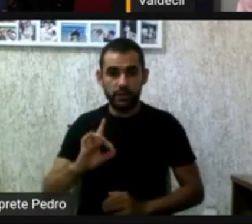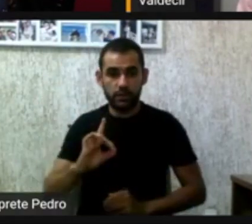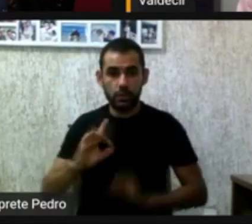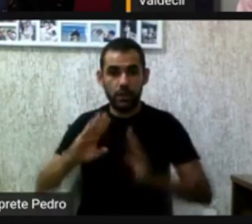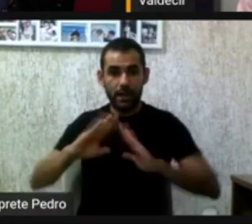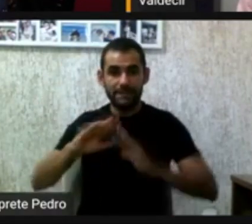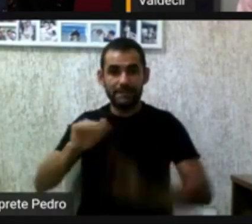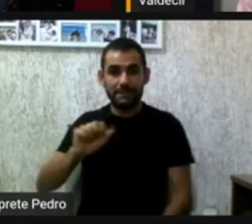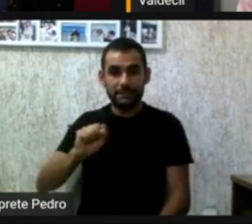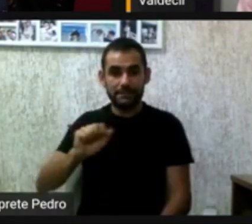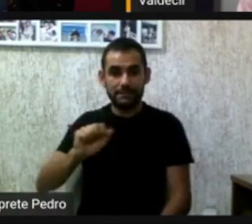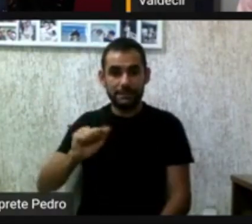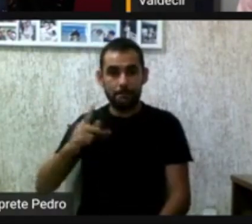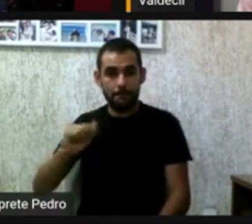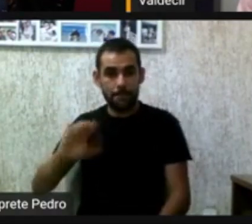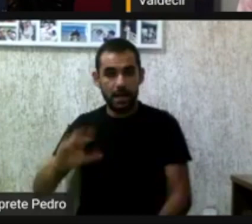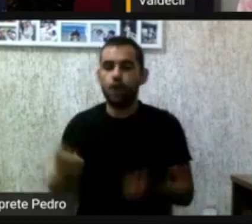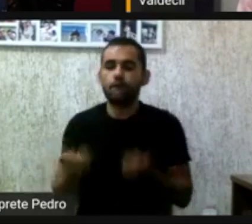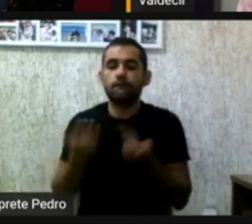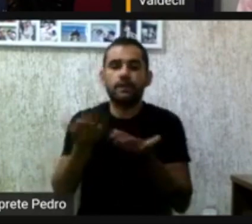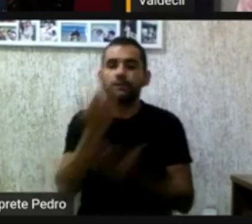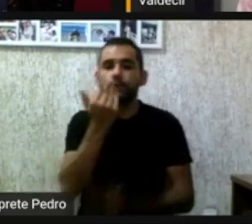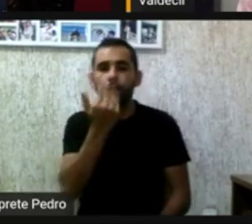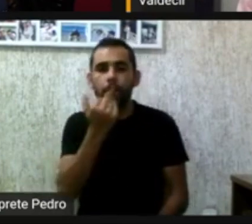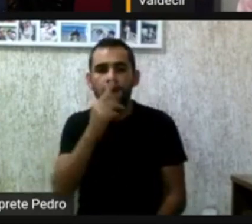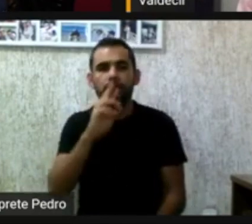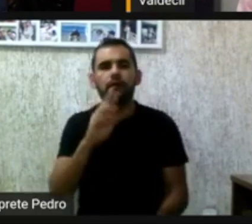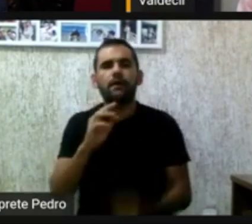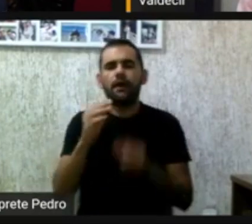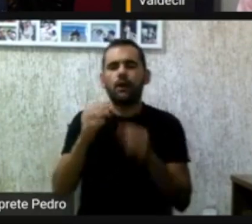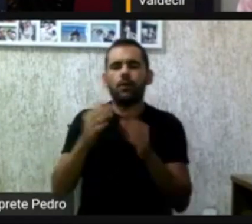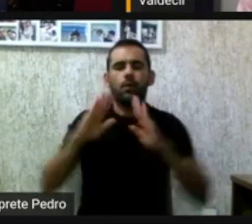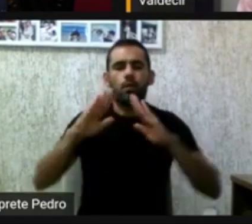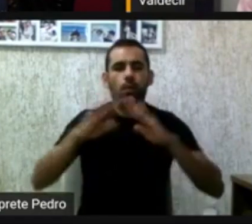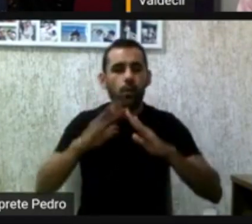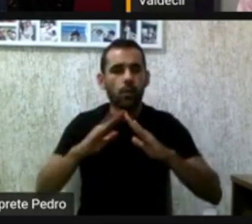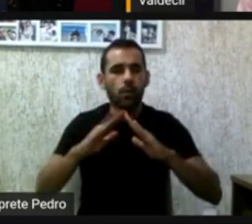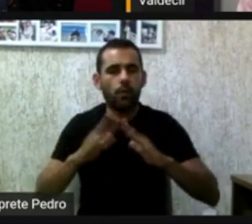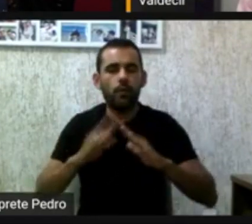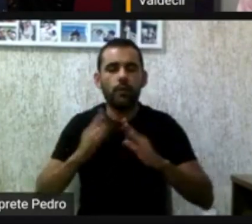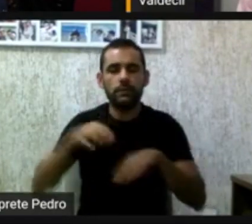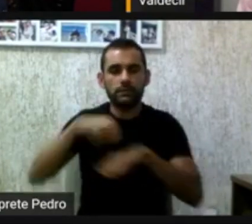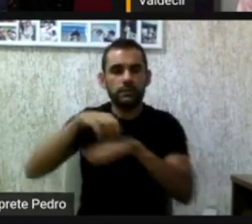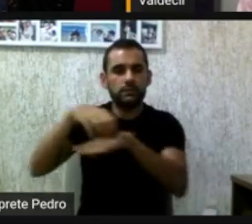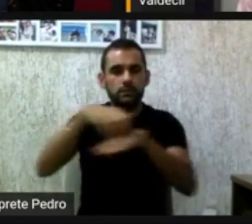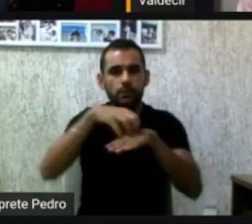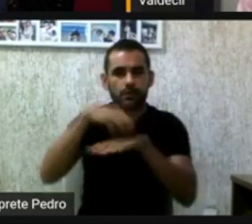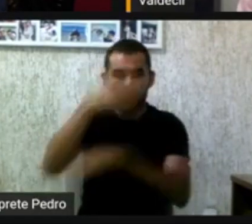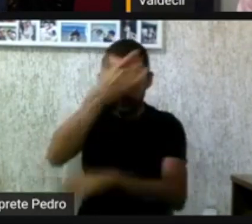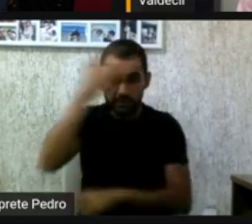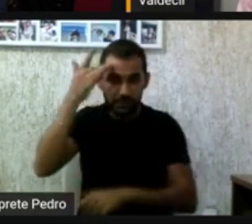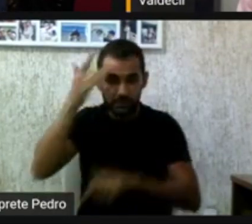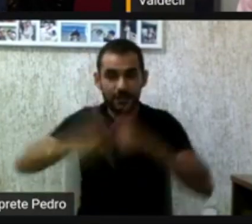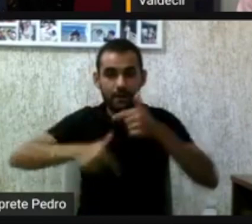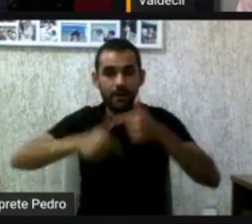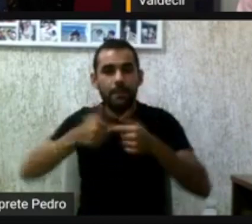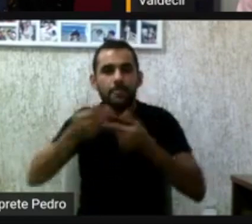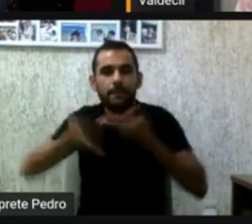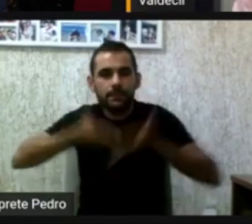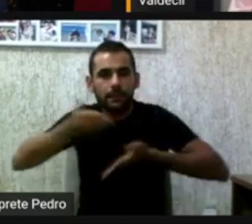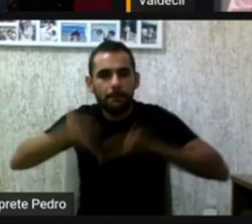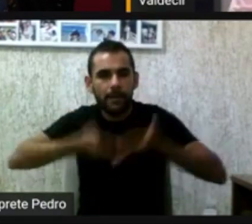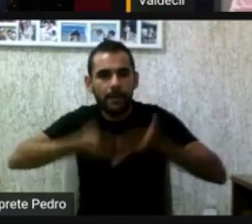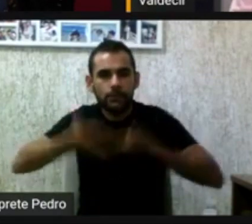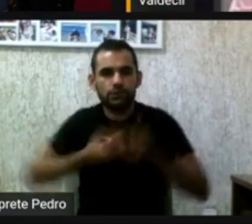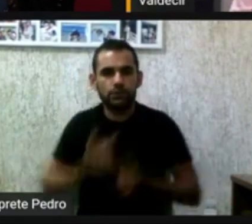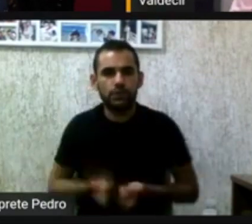que oferece alimentação, hospedagem e transporte para todas as pessoas que estão em tratamento na cidade.